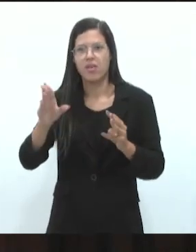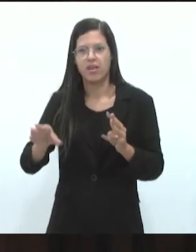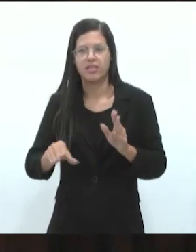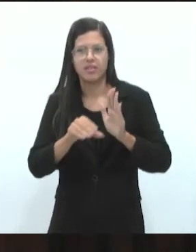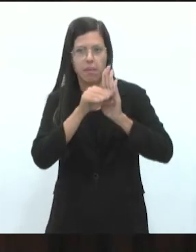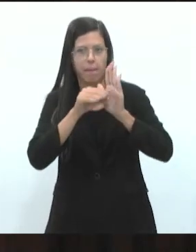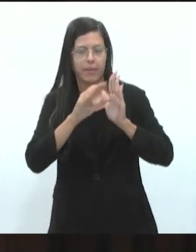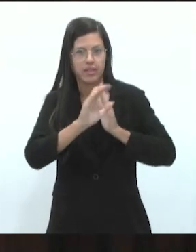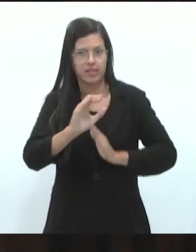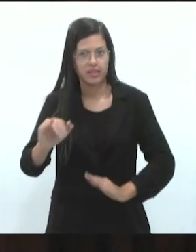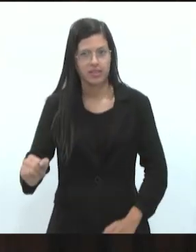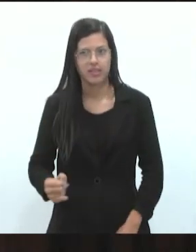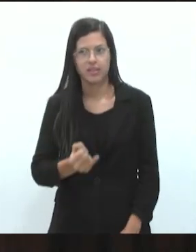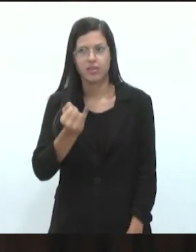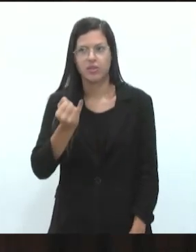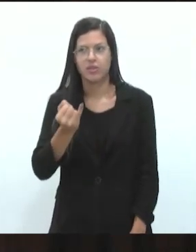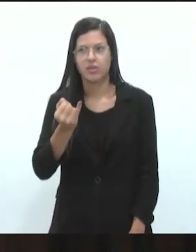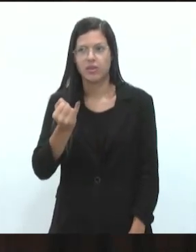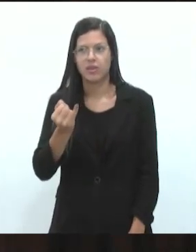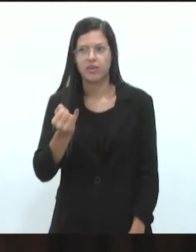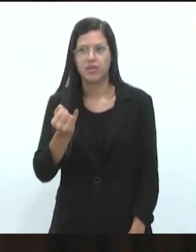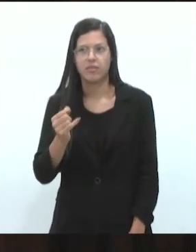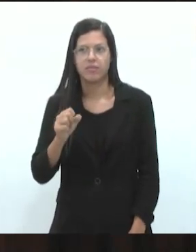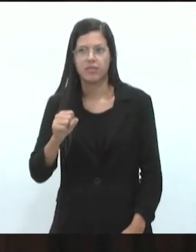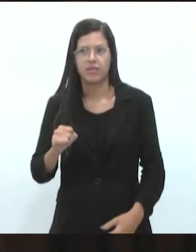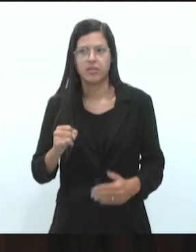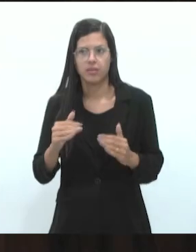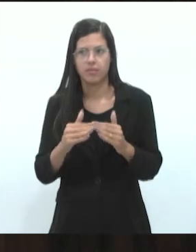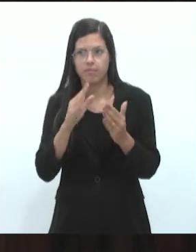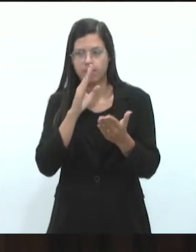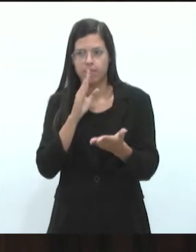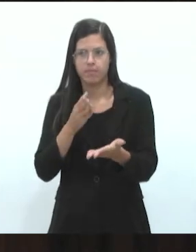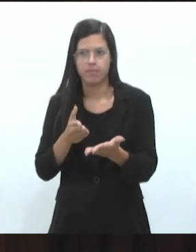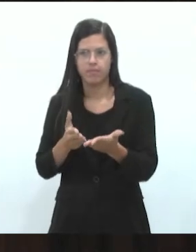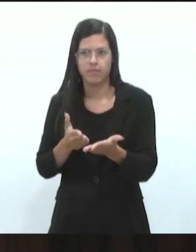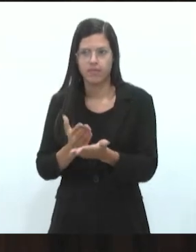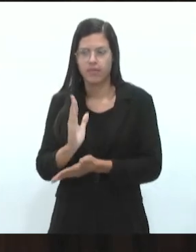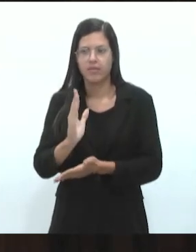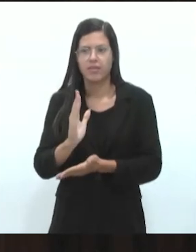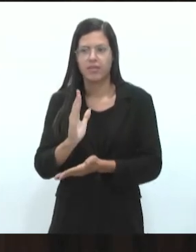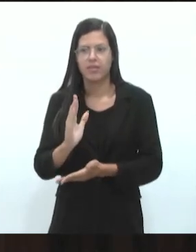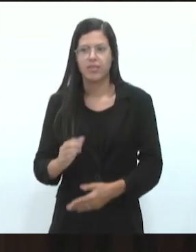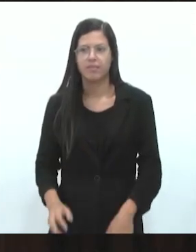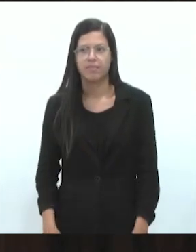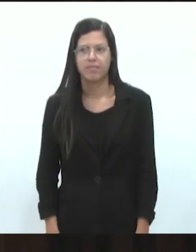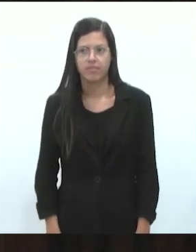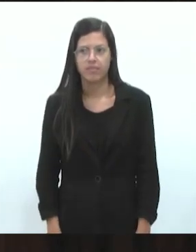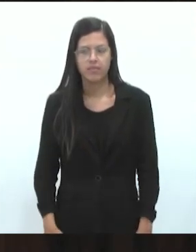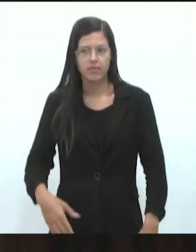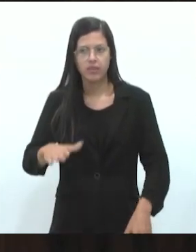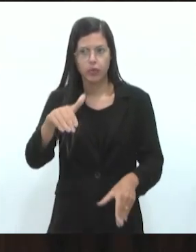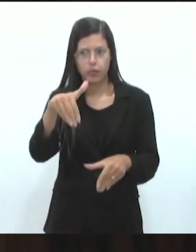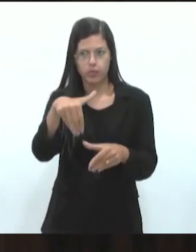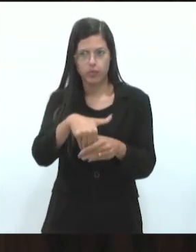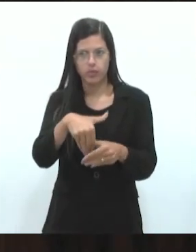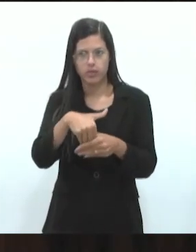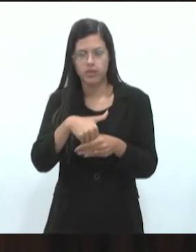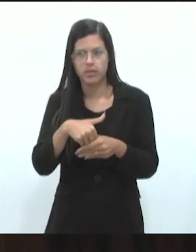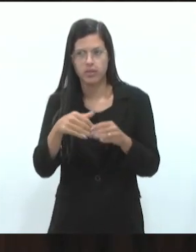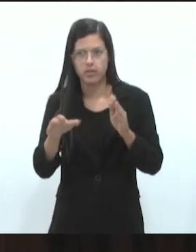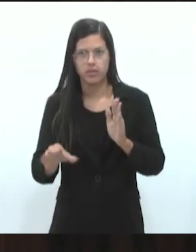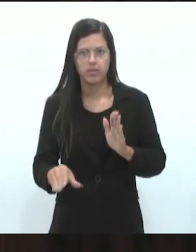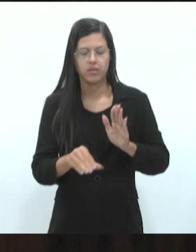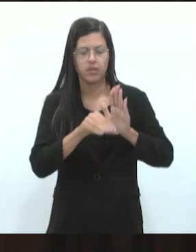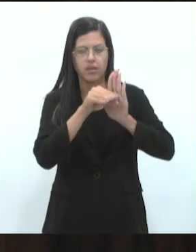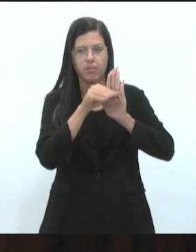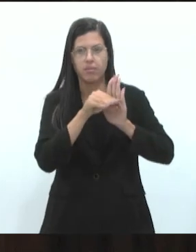da CCJ, senhores que aprovam, permaneçam como estão. Aprovado. Em votação, a